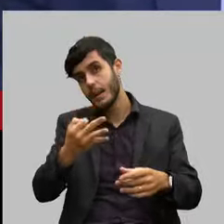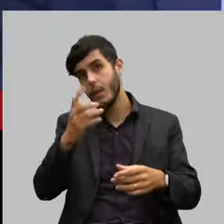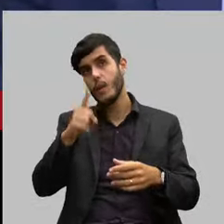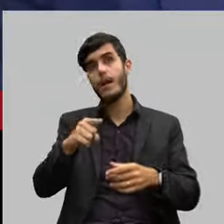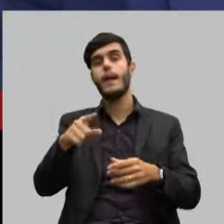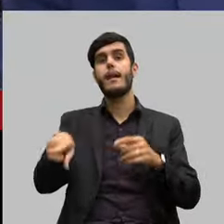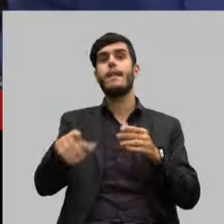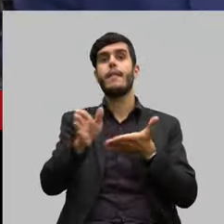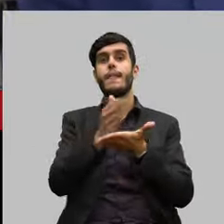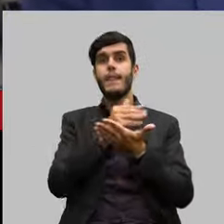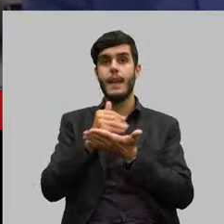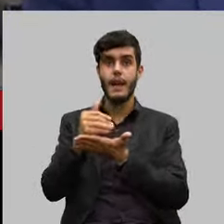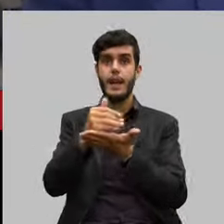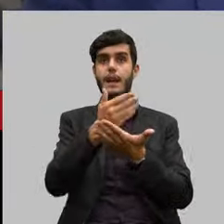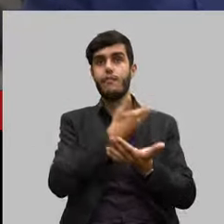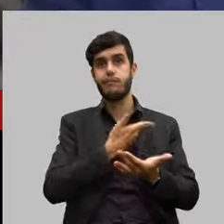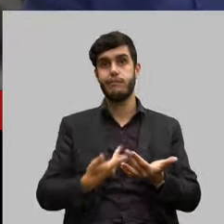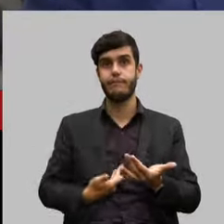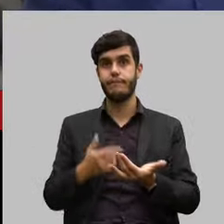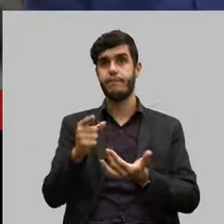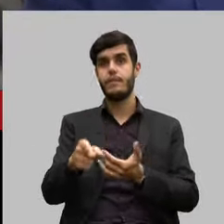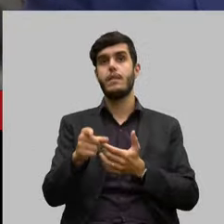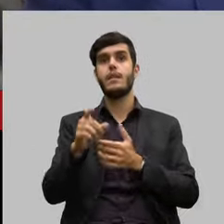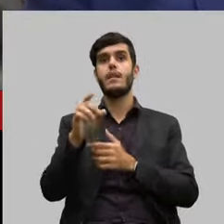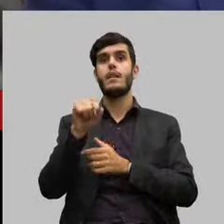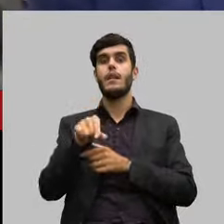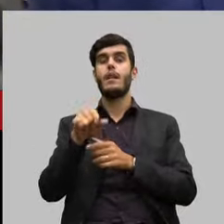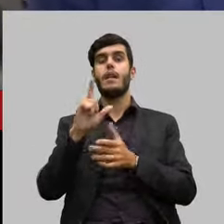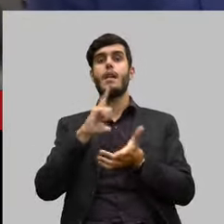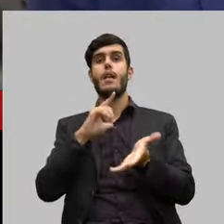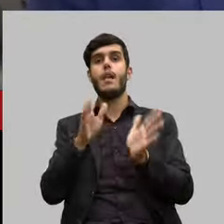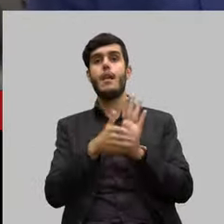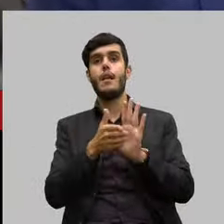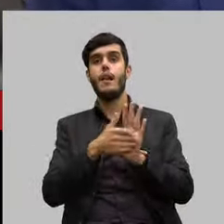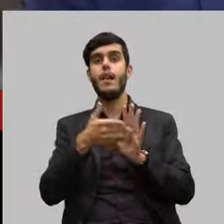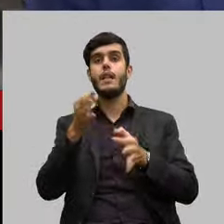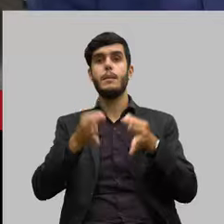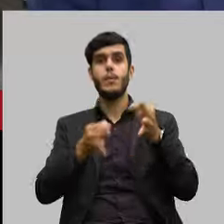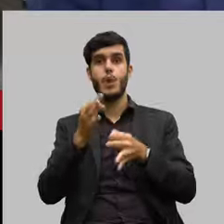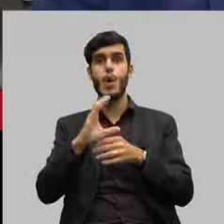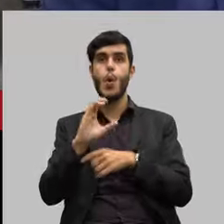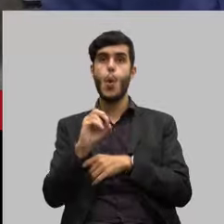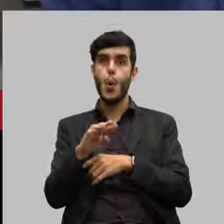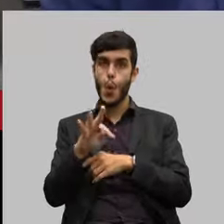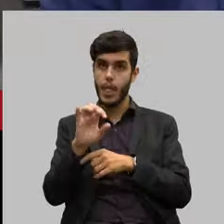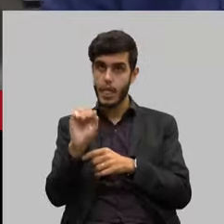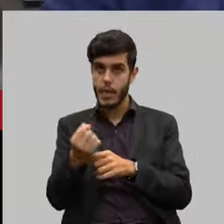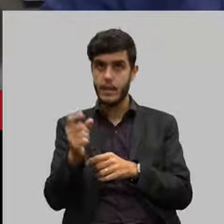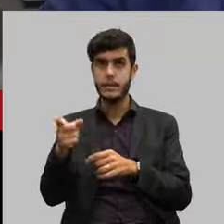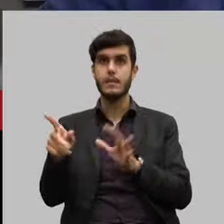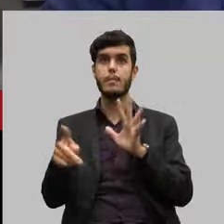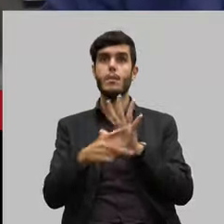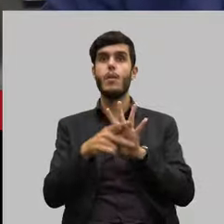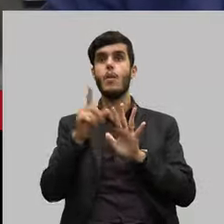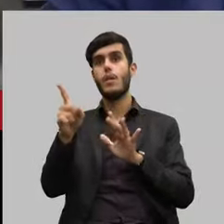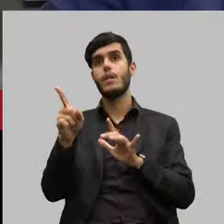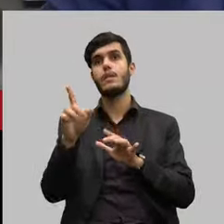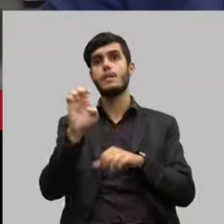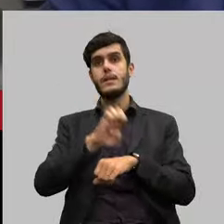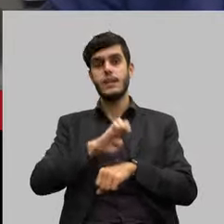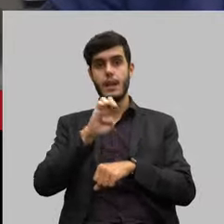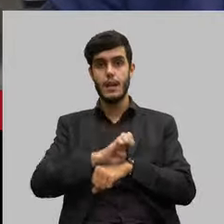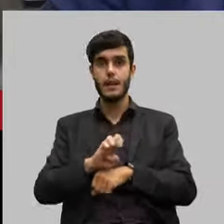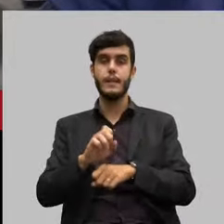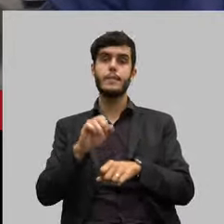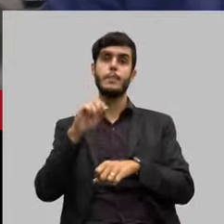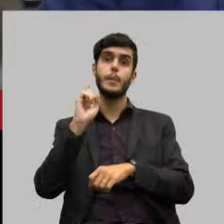caso são dados do Tribunal de Contas do Estado se o tribunal de contas vocês acham que vale alguma coisa são dados do Tribunal de Contas do Estado